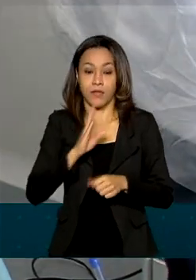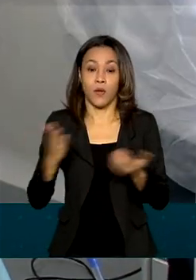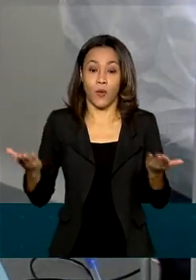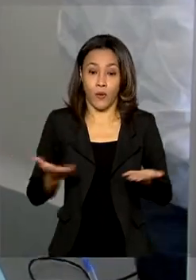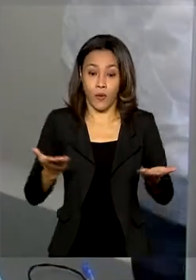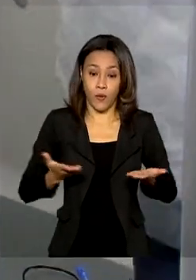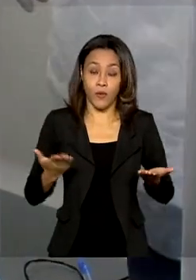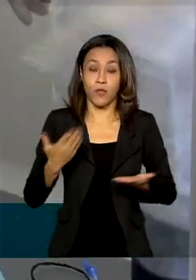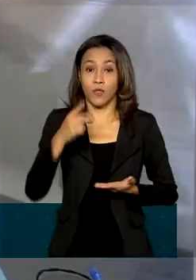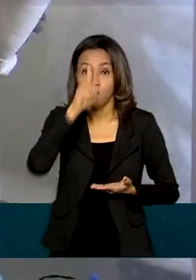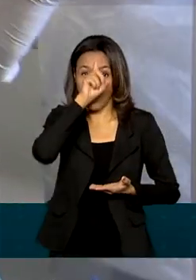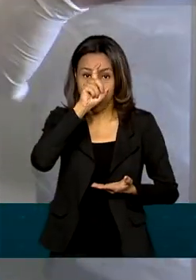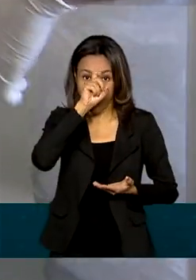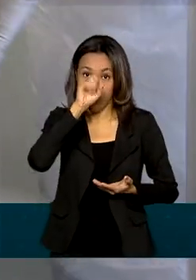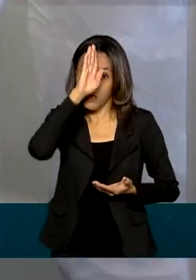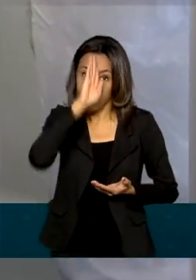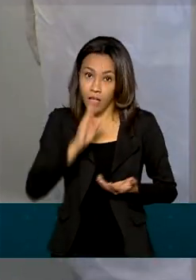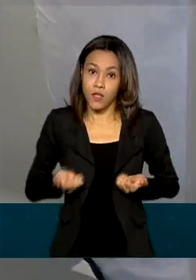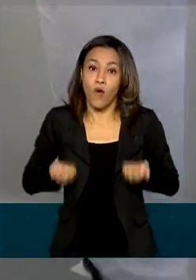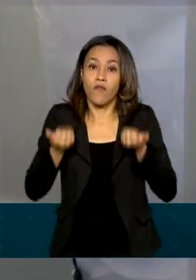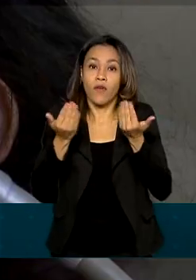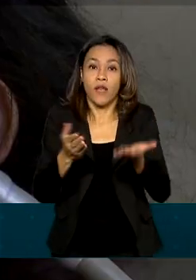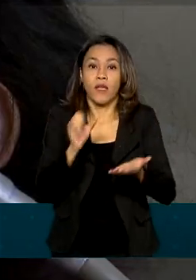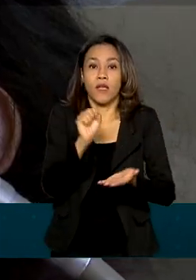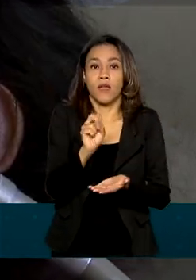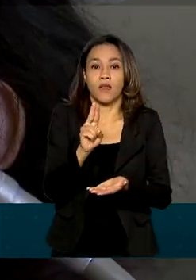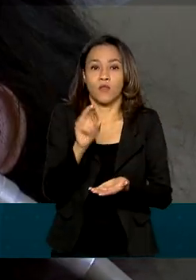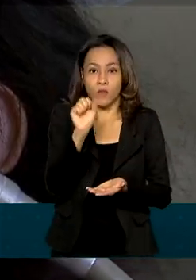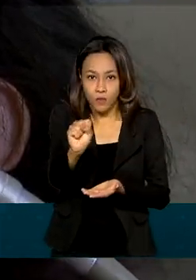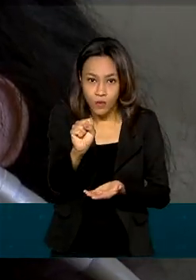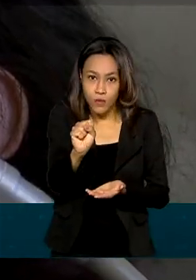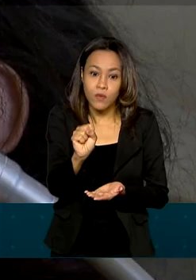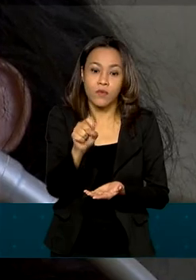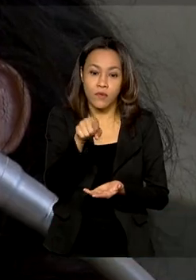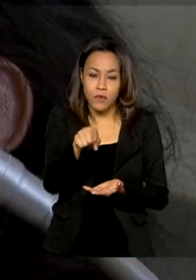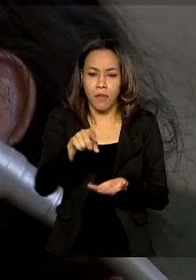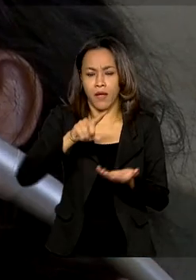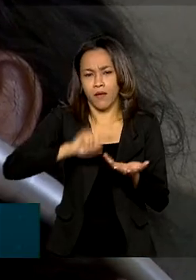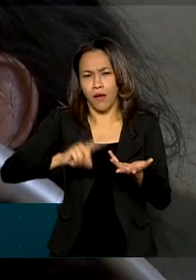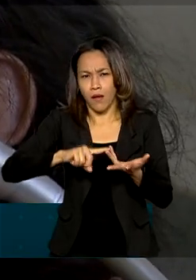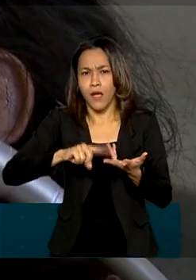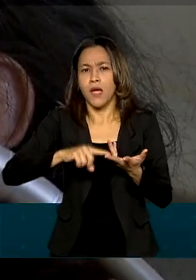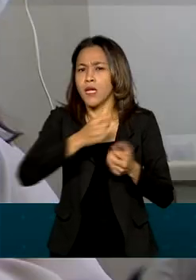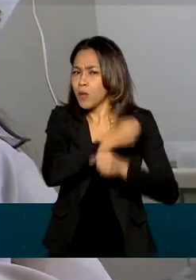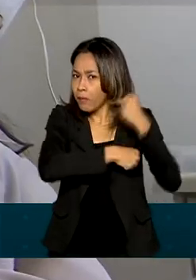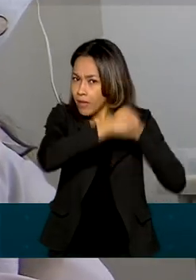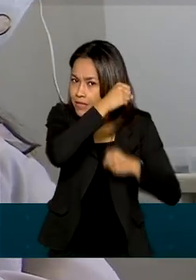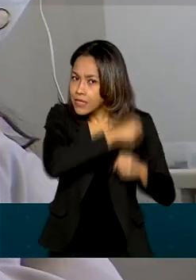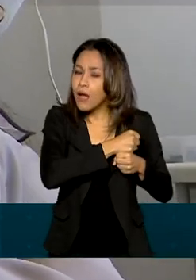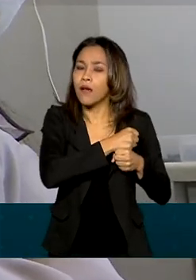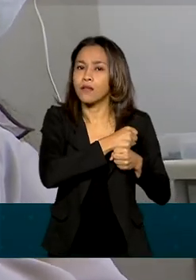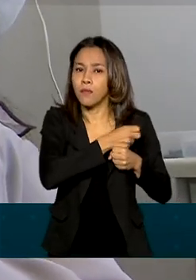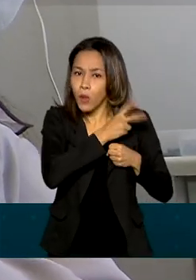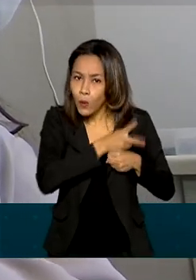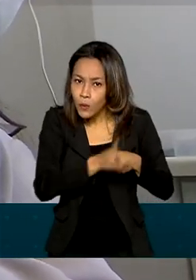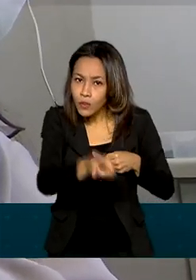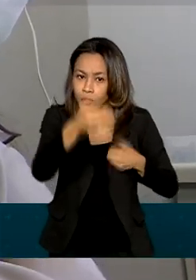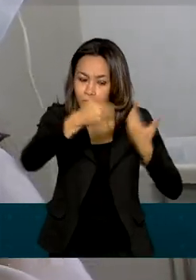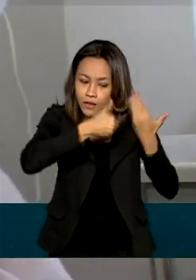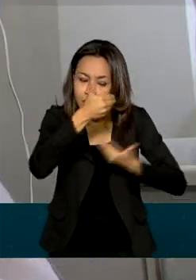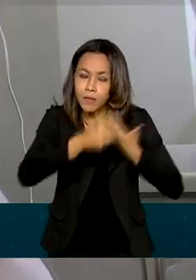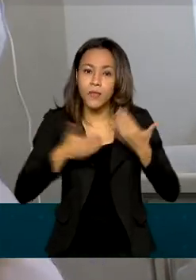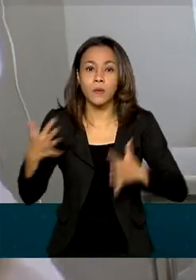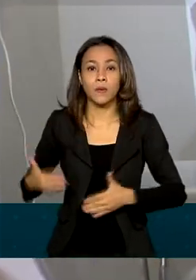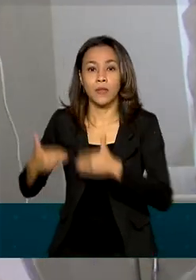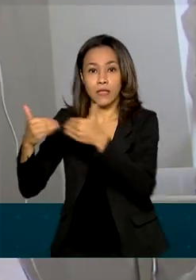oferece 50 procedimentos odontológicos. E no ano passado, para reforçar o atendimento, o Ministério da Saúde